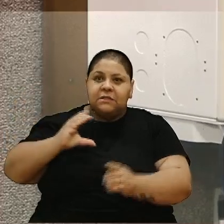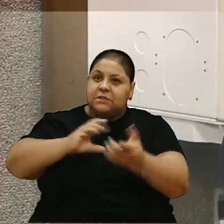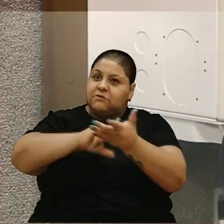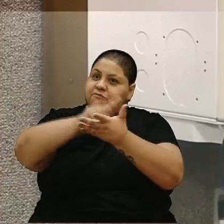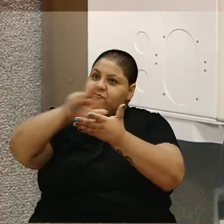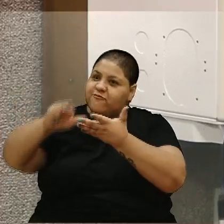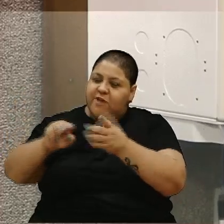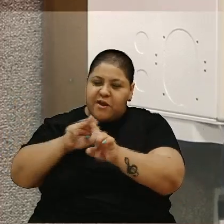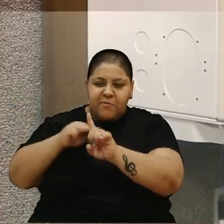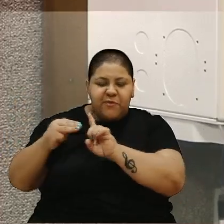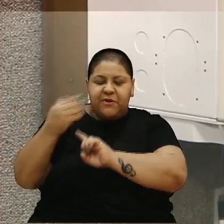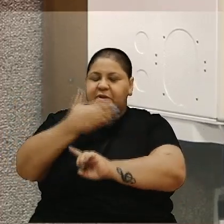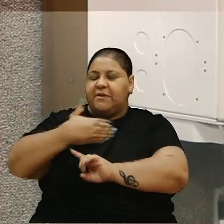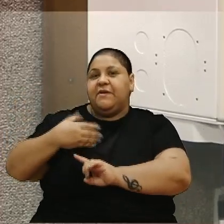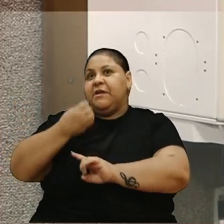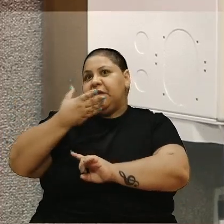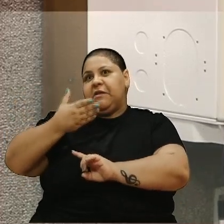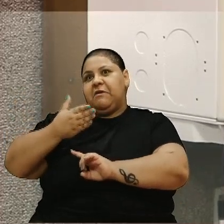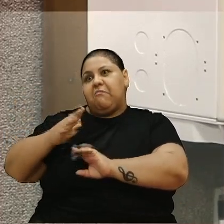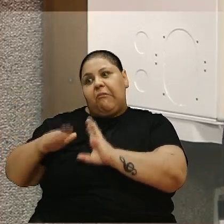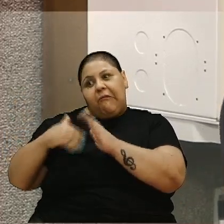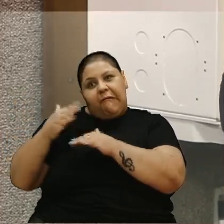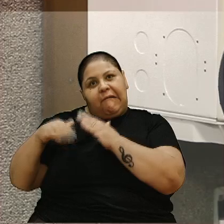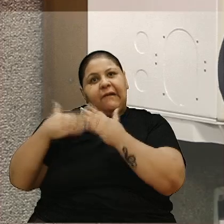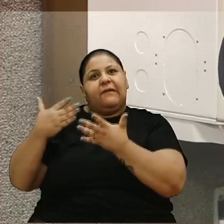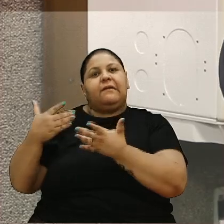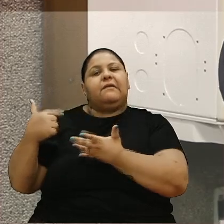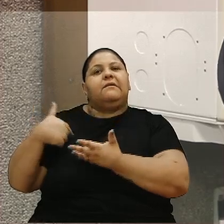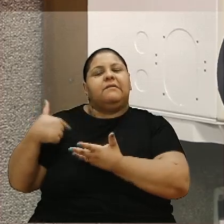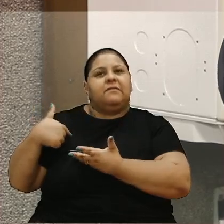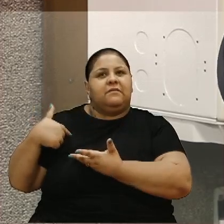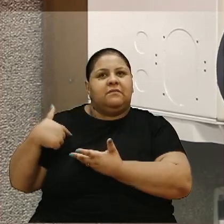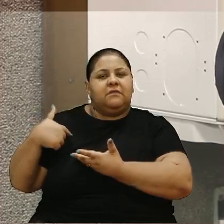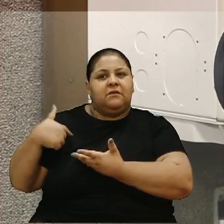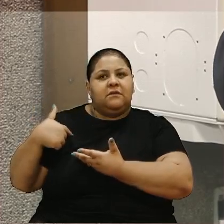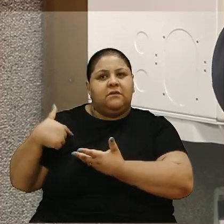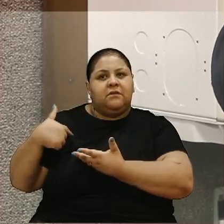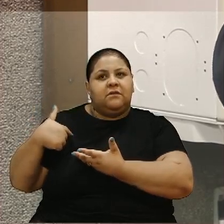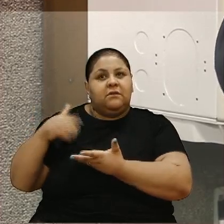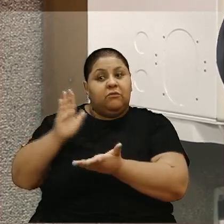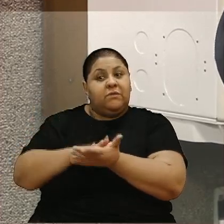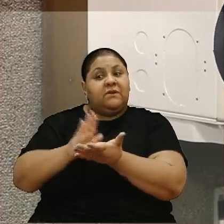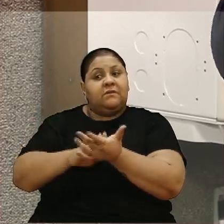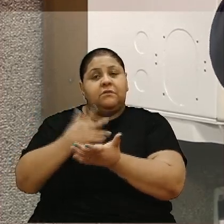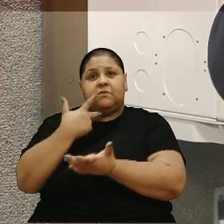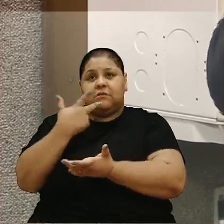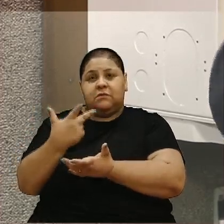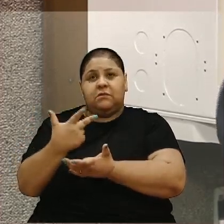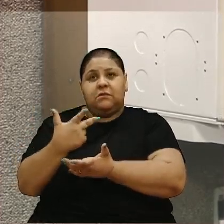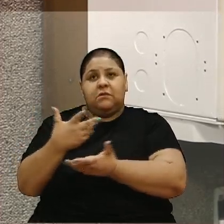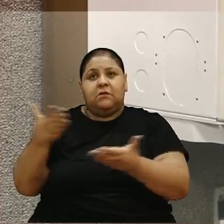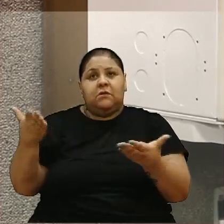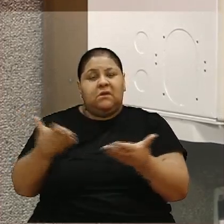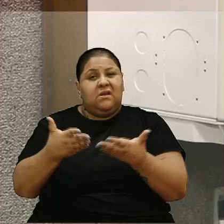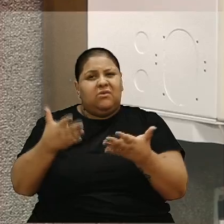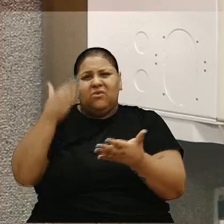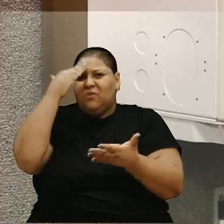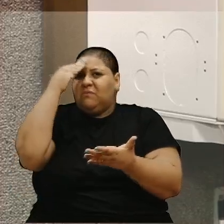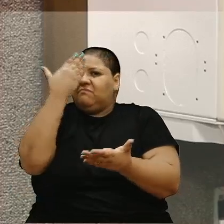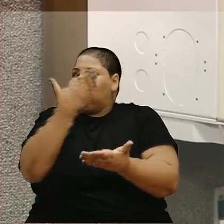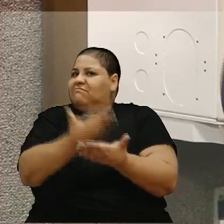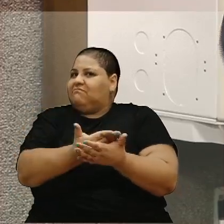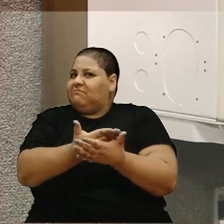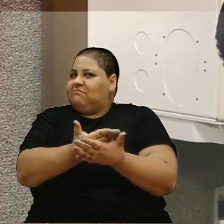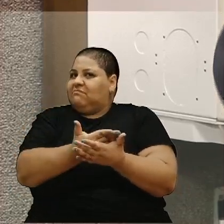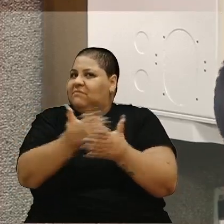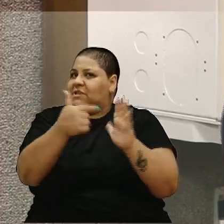estão começando a andar. E eu tenho a obrigação de dizer, eu não estou levando muita fé de que vai